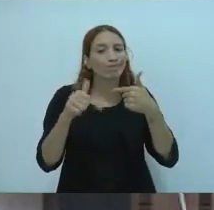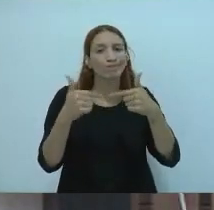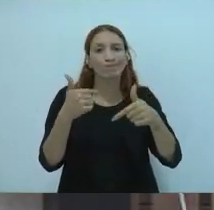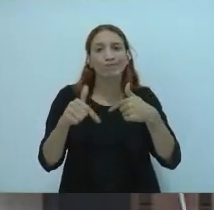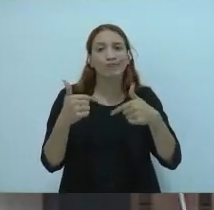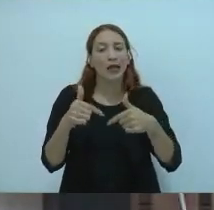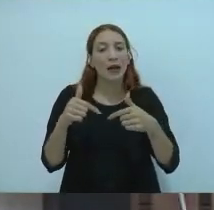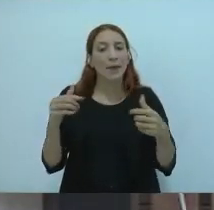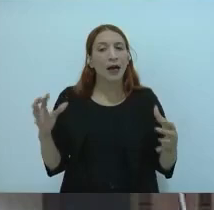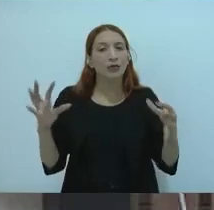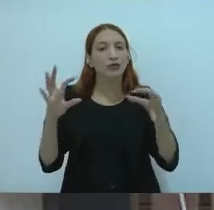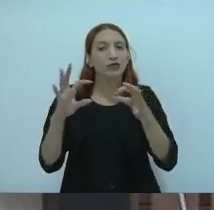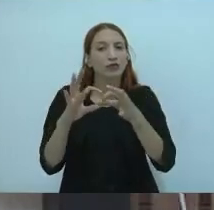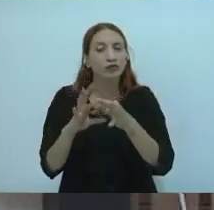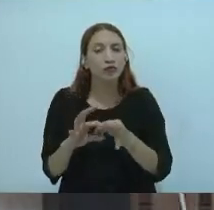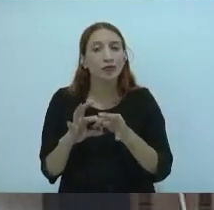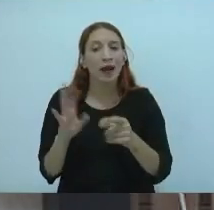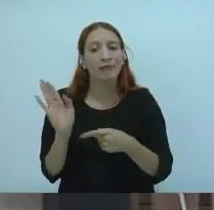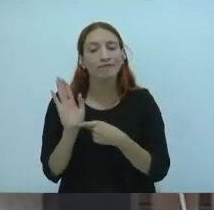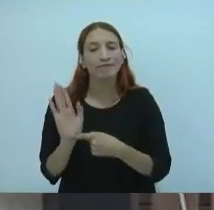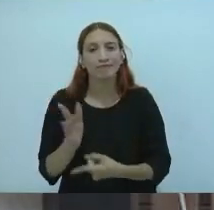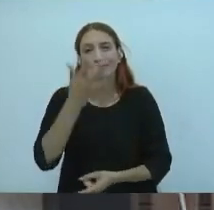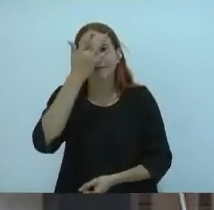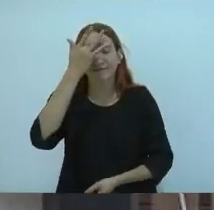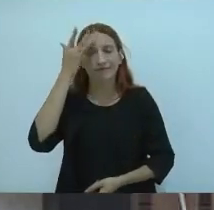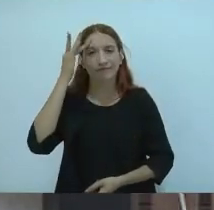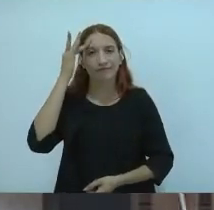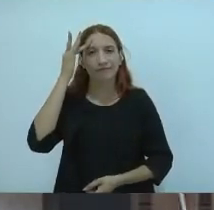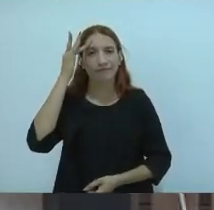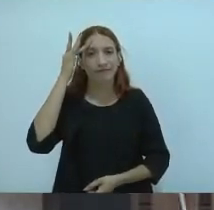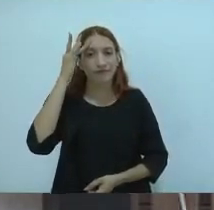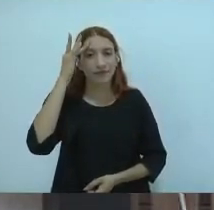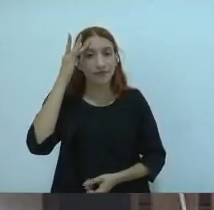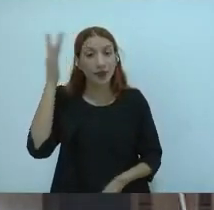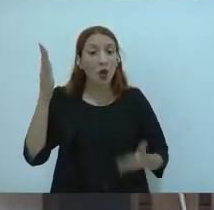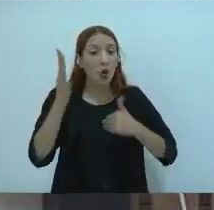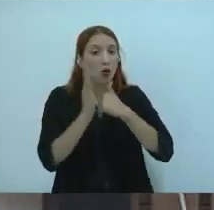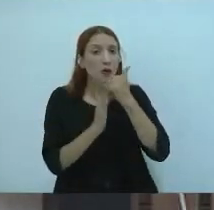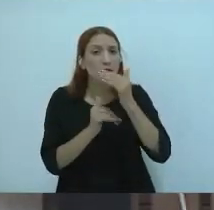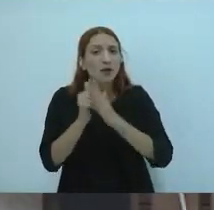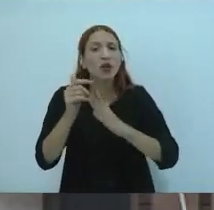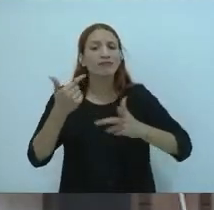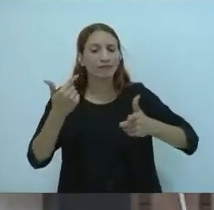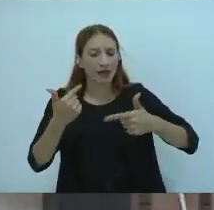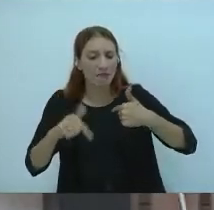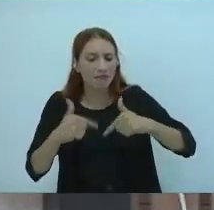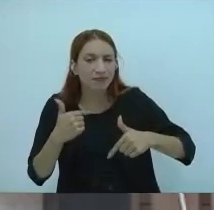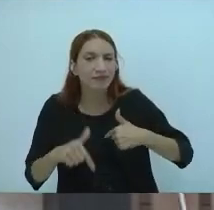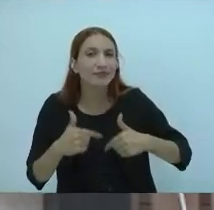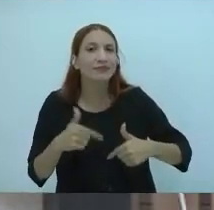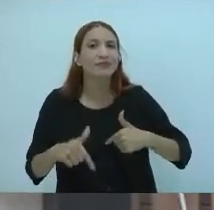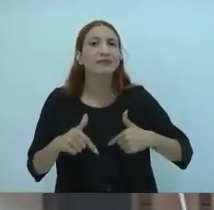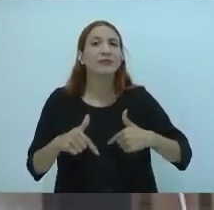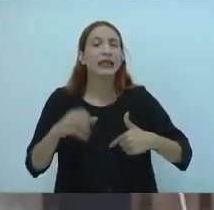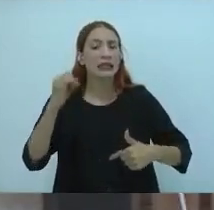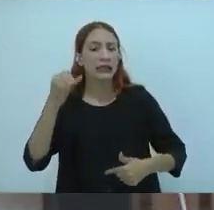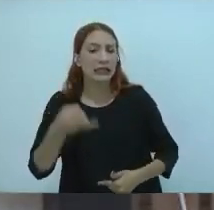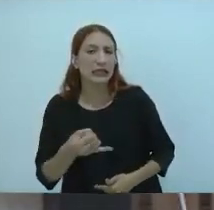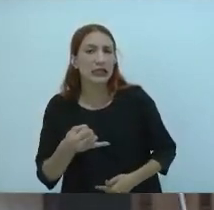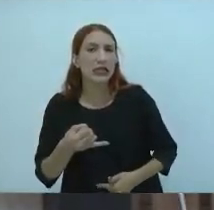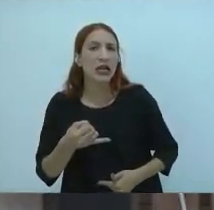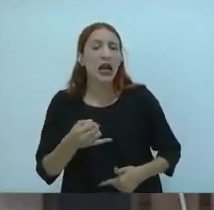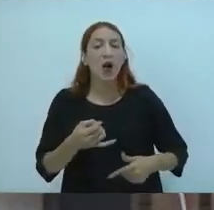afinco para ajudar as pessoas sim os profissionais eles trabalham sim os